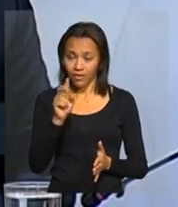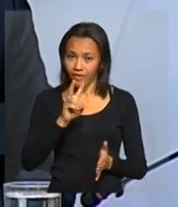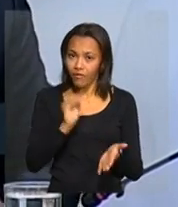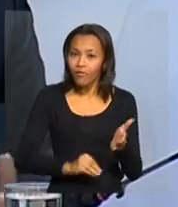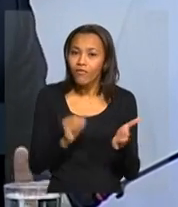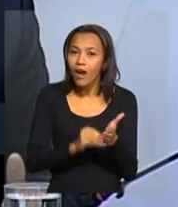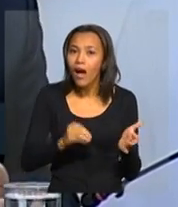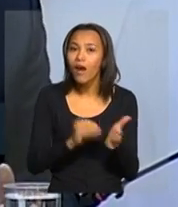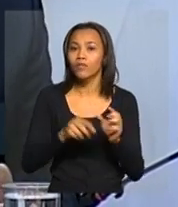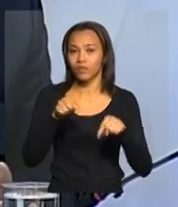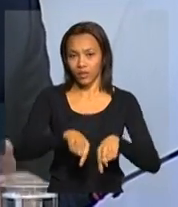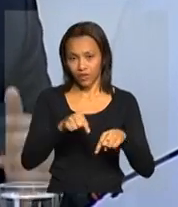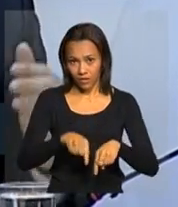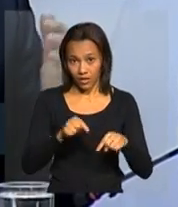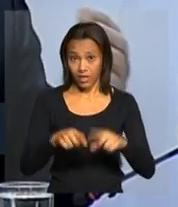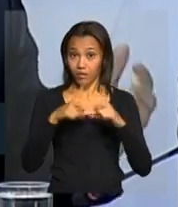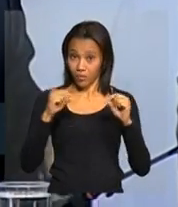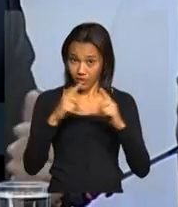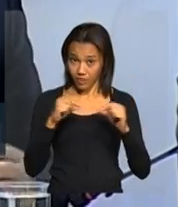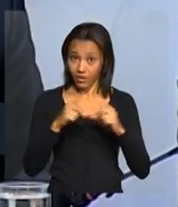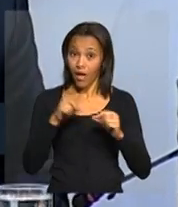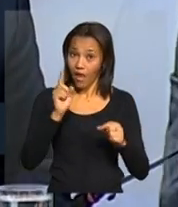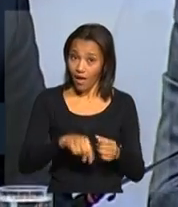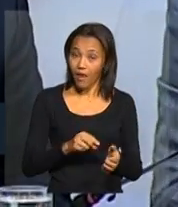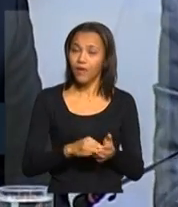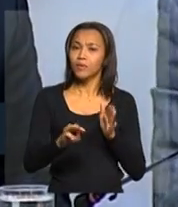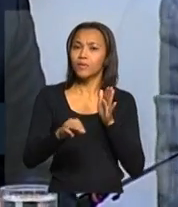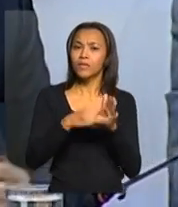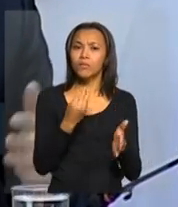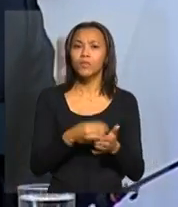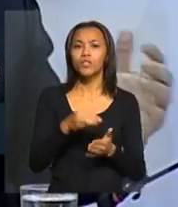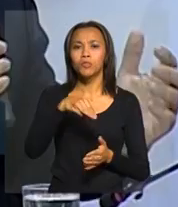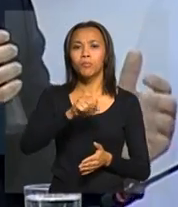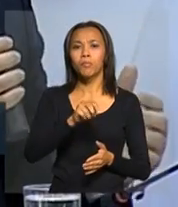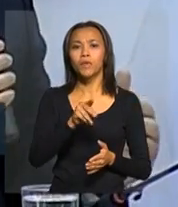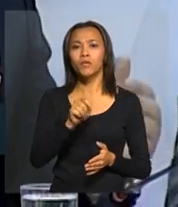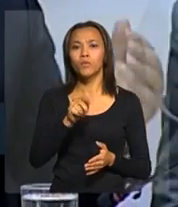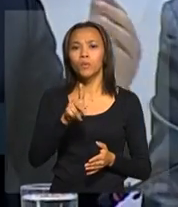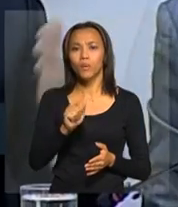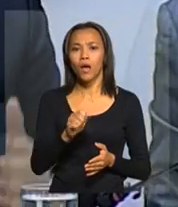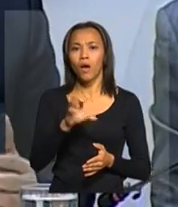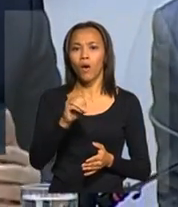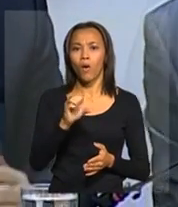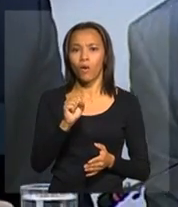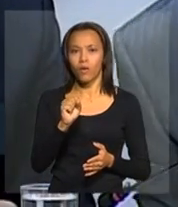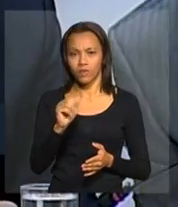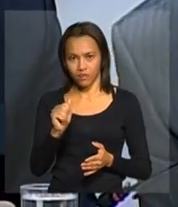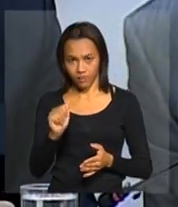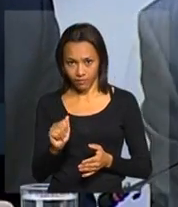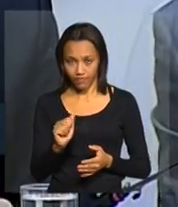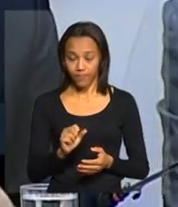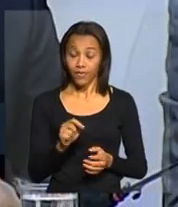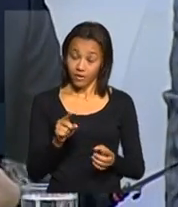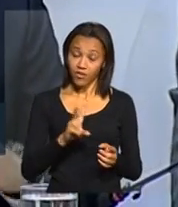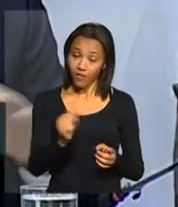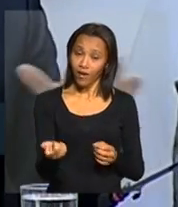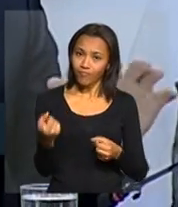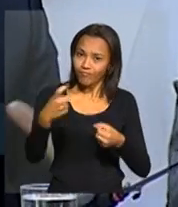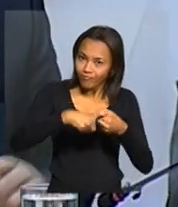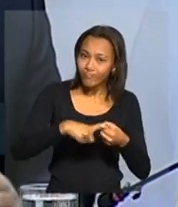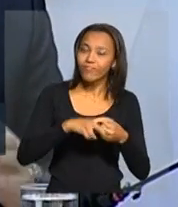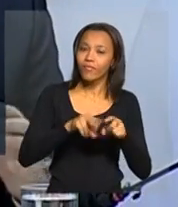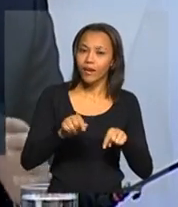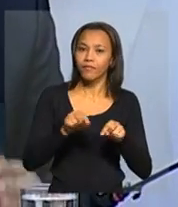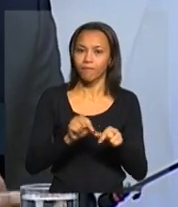falta no Distrito Federal, será o transplante de medula óssea, mas eu acredito que com essa parceria vamos estar trazendo para cá todos os